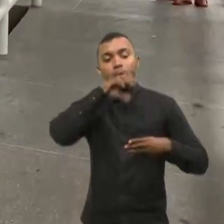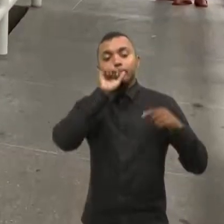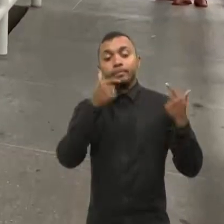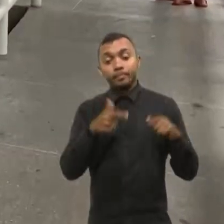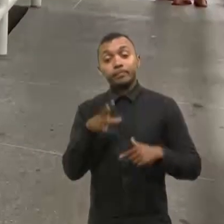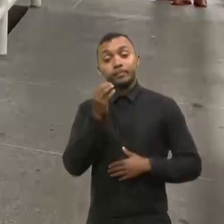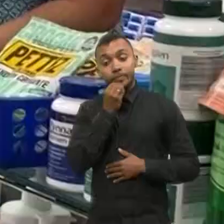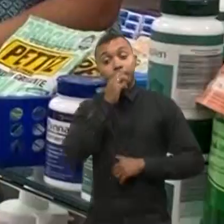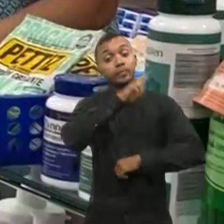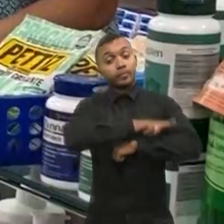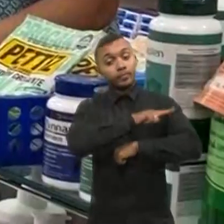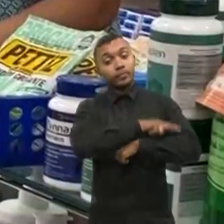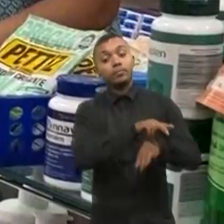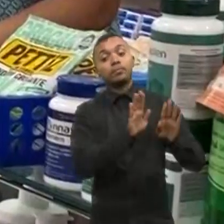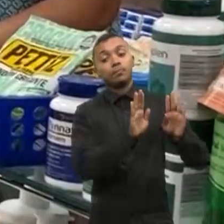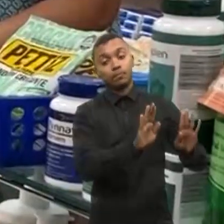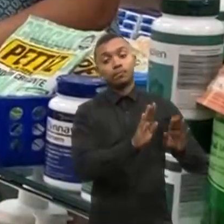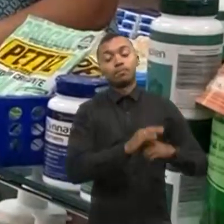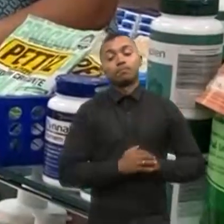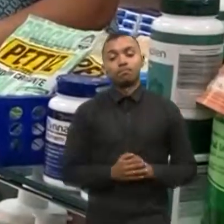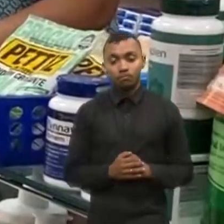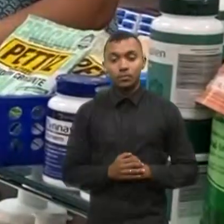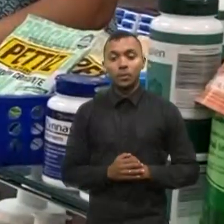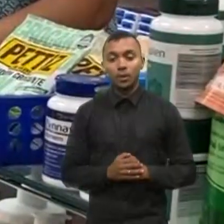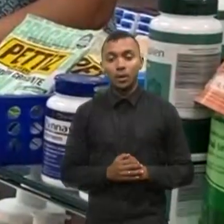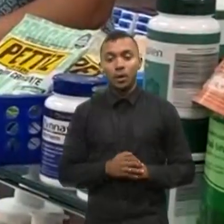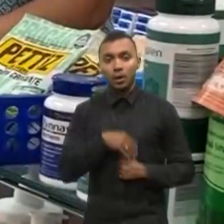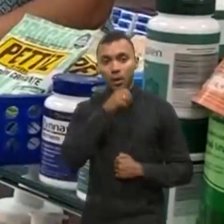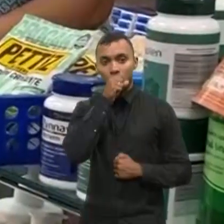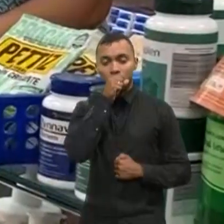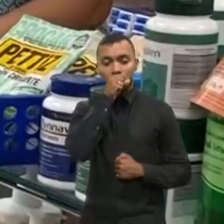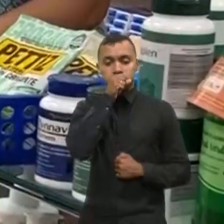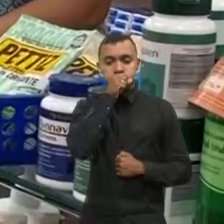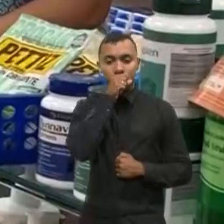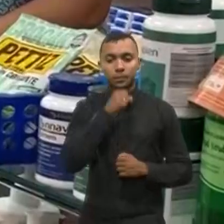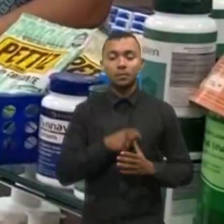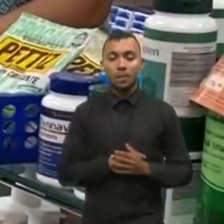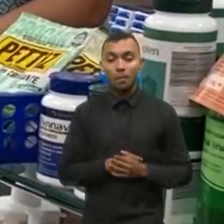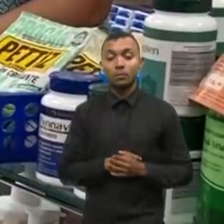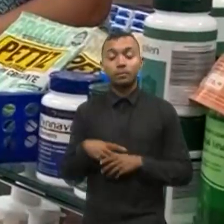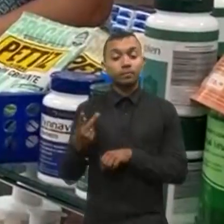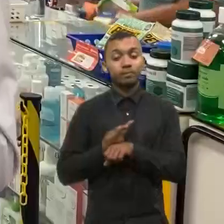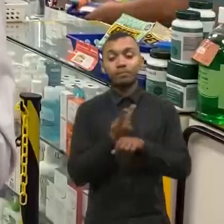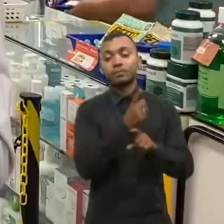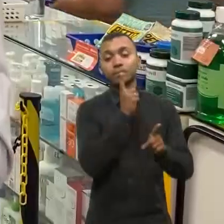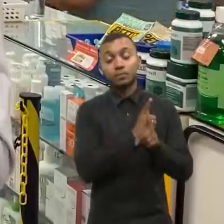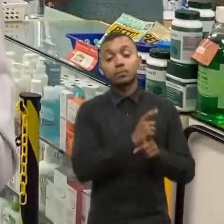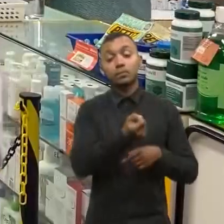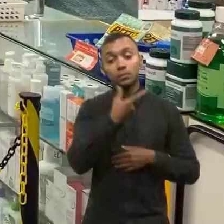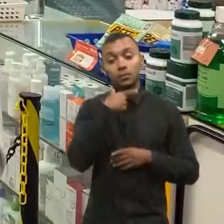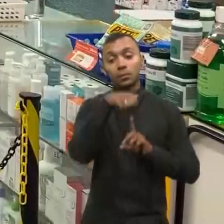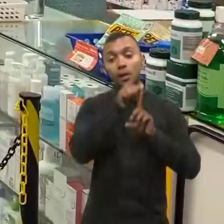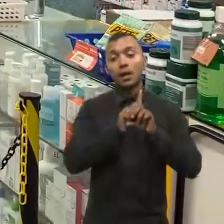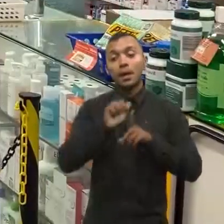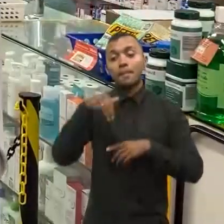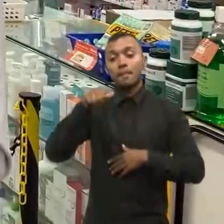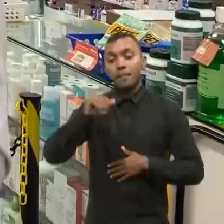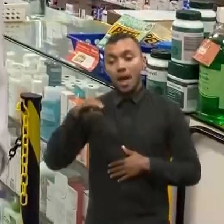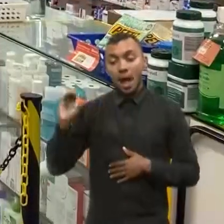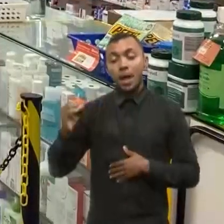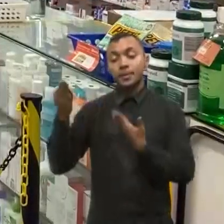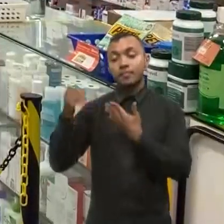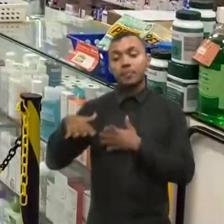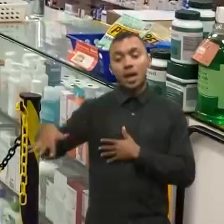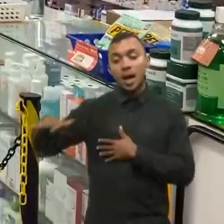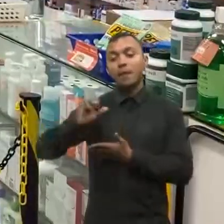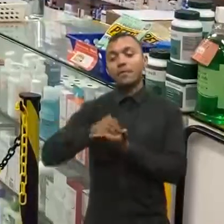precisam ficar internados. Isso tem aumentado também a procura por remédios antigripais. Desde março, o setor